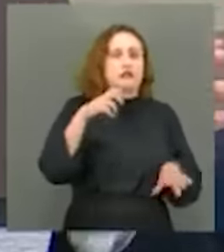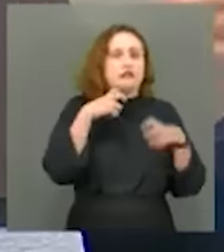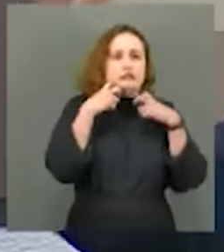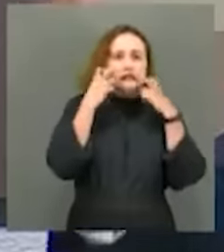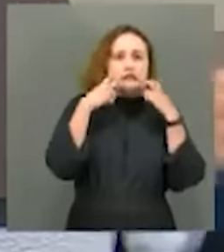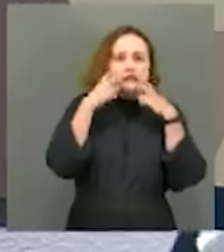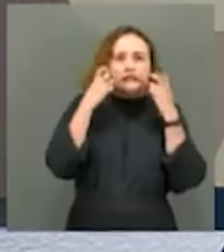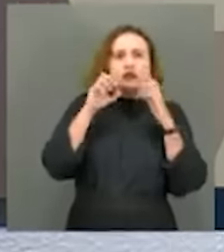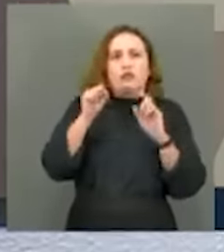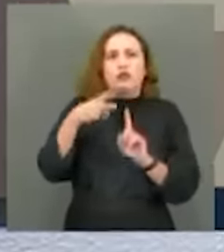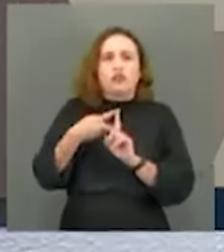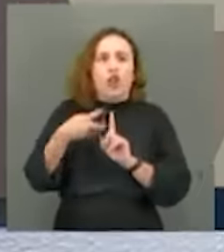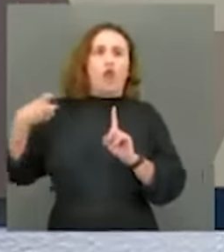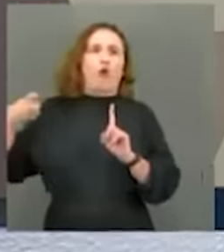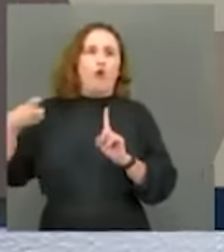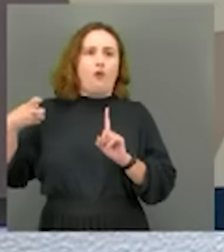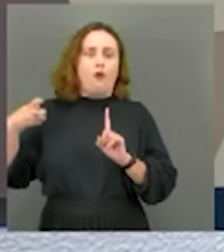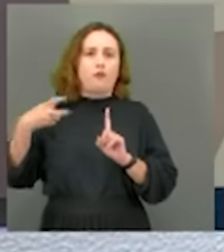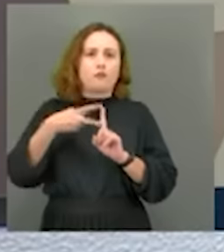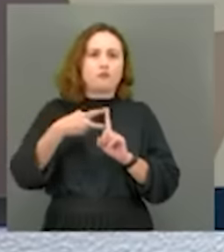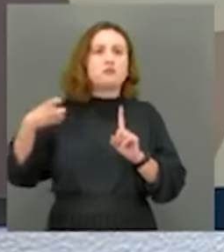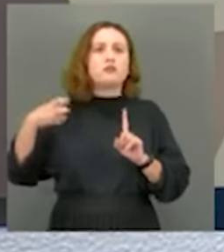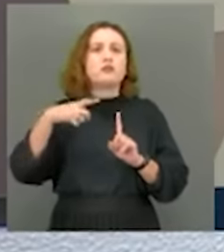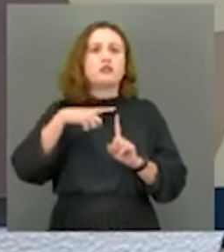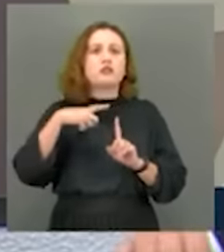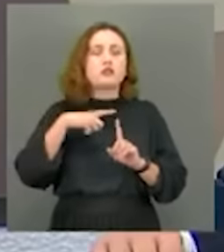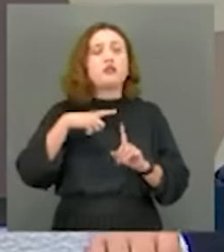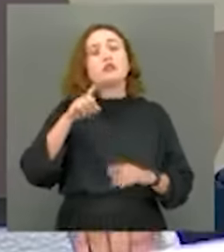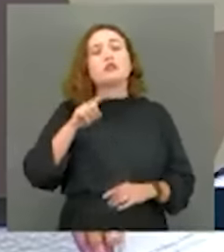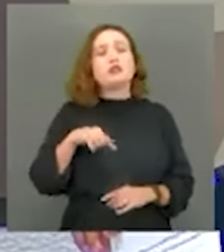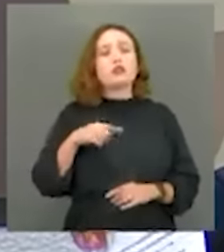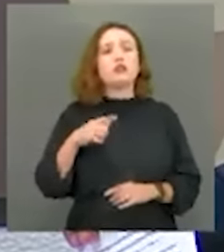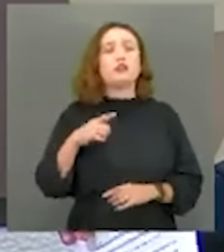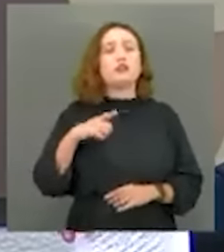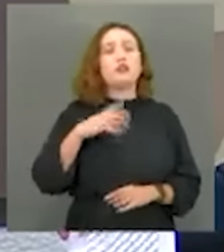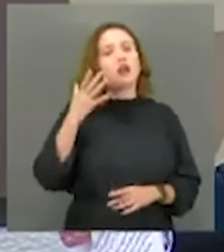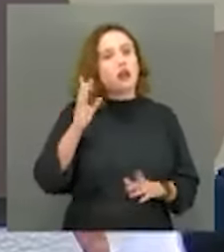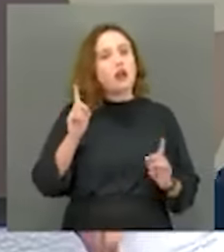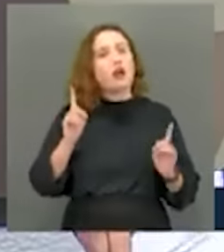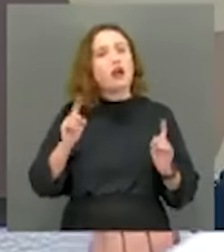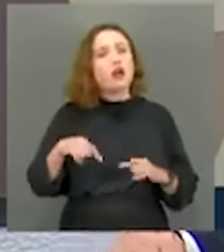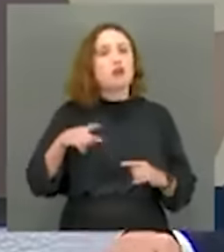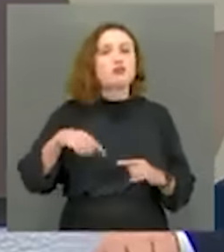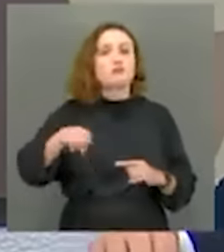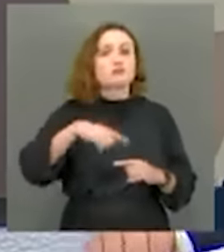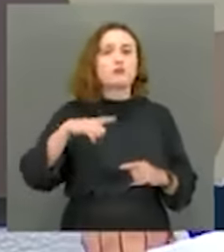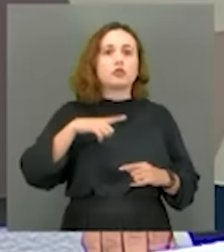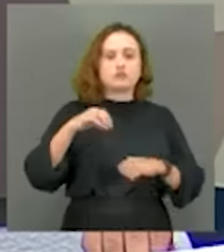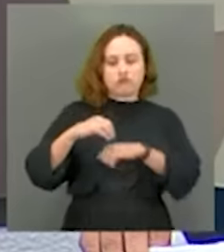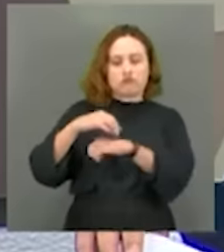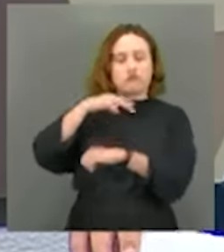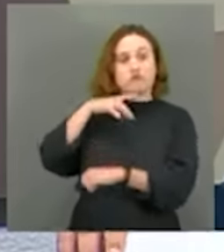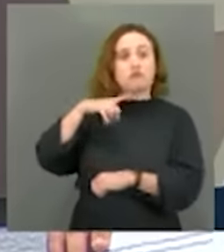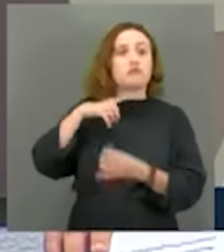e ela acabou caindo então o crime de estelionato também passa pela nossa pela nossa sugestão a